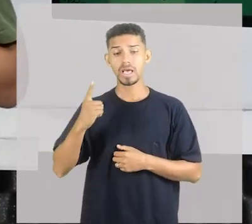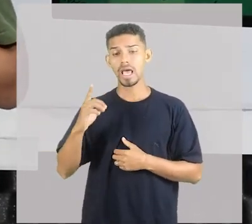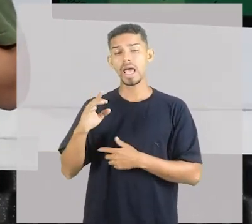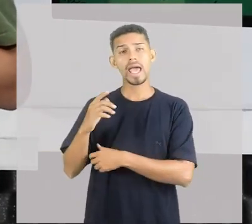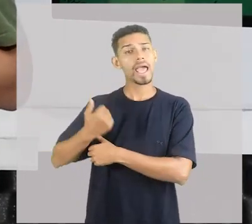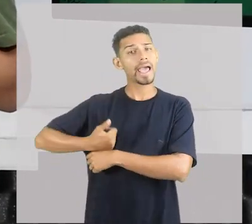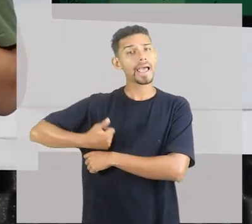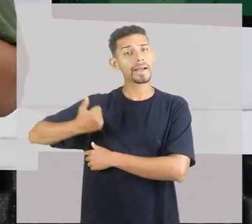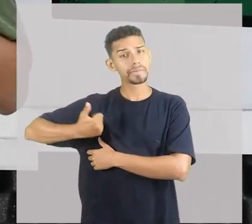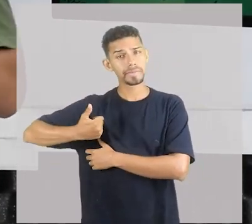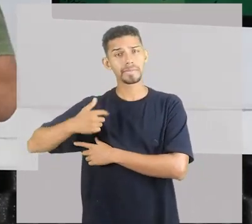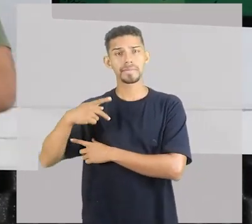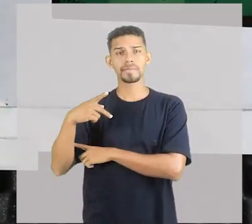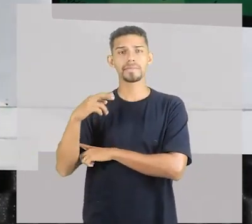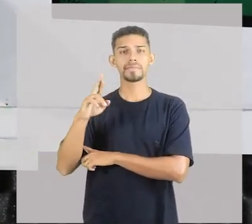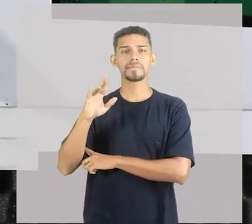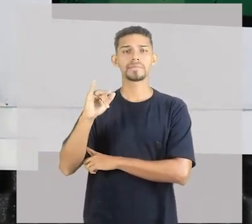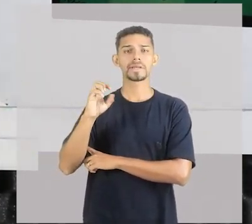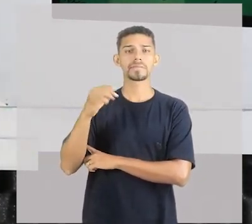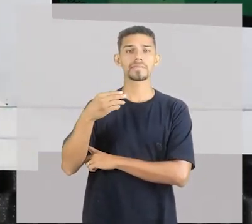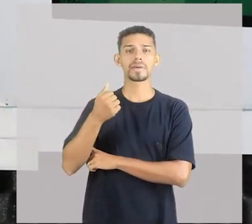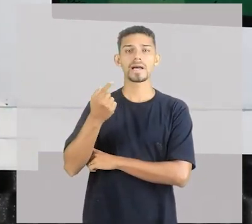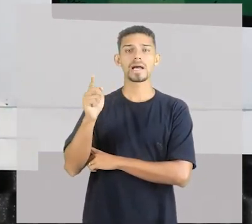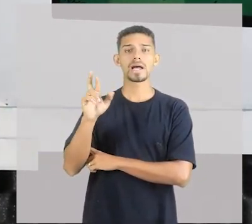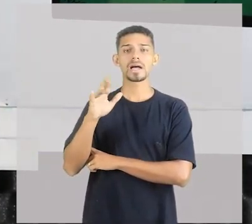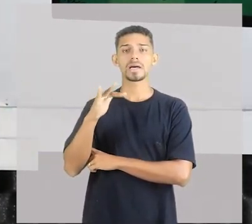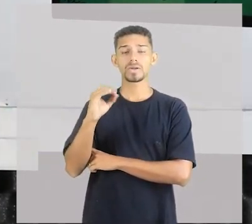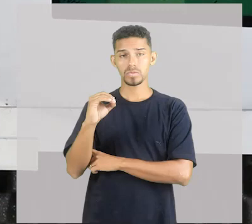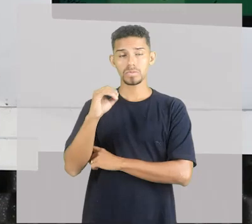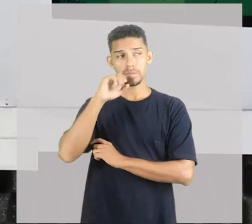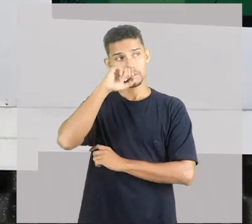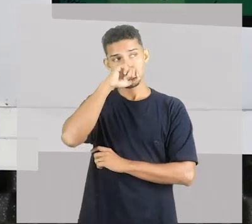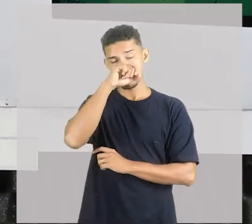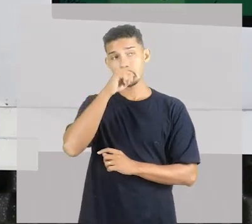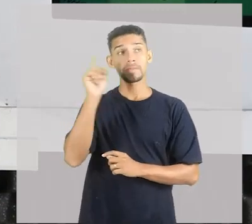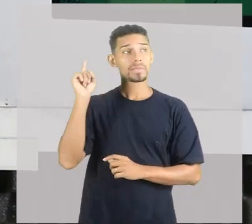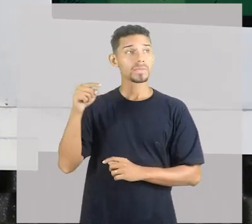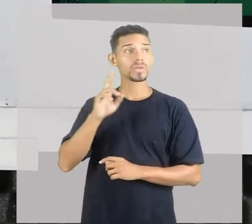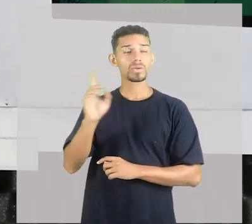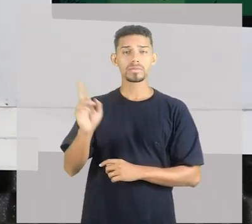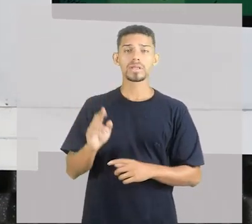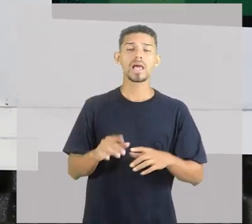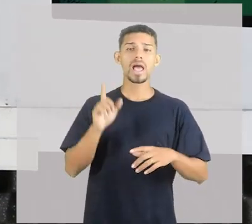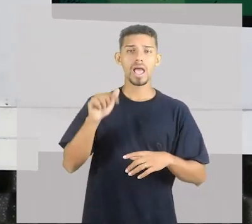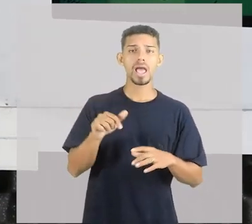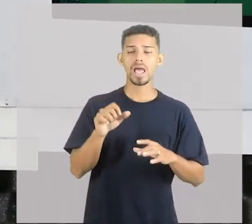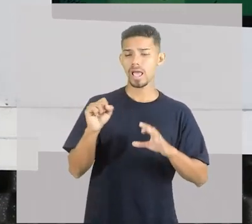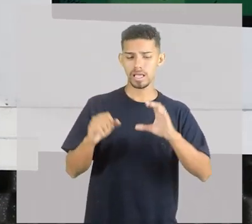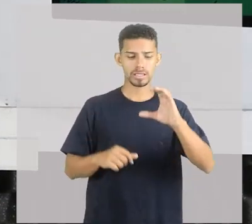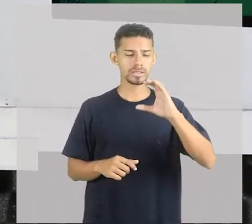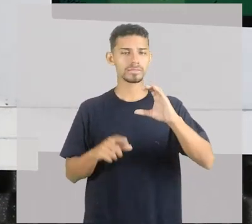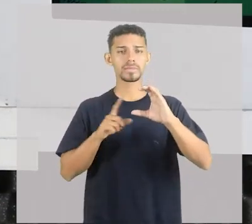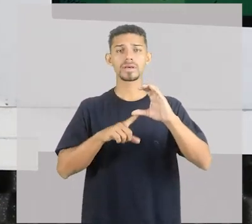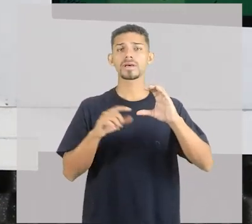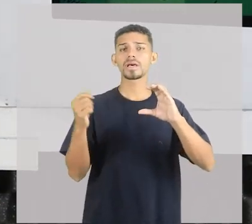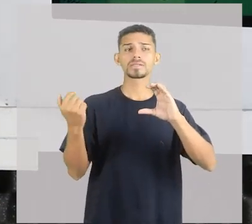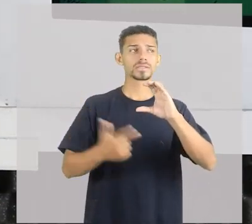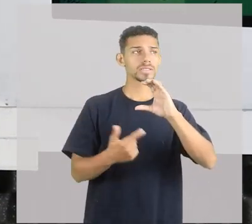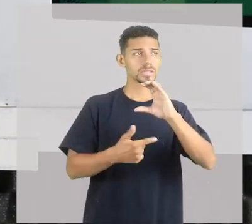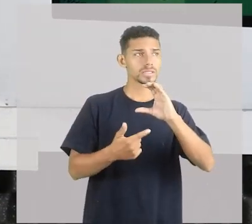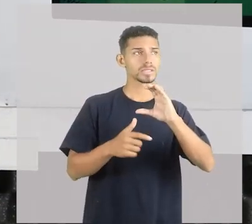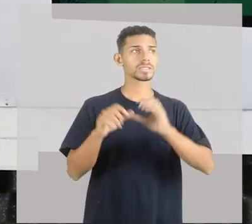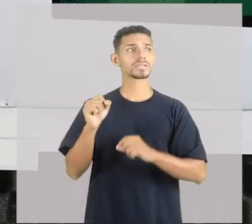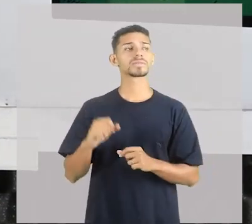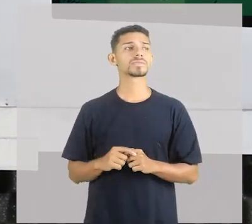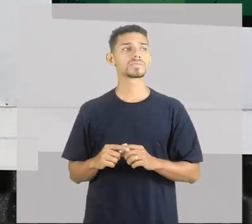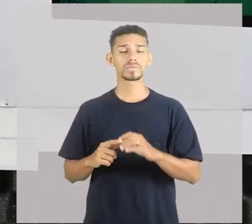primário. Quando você fala em cetona, esse carbono bem aqui é secundário. Daniel, o que é um carbono secundário? É um carbono